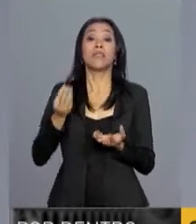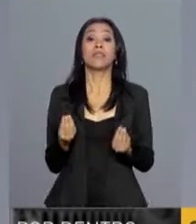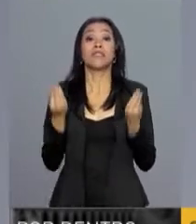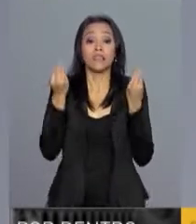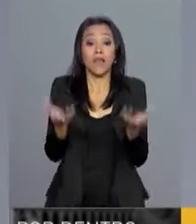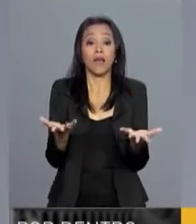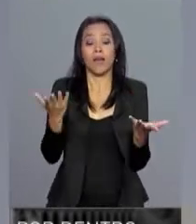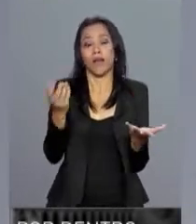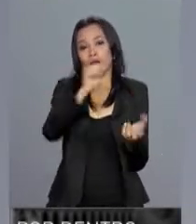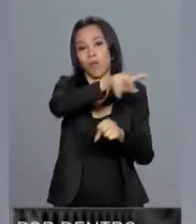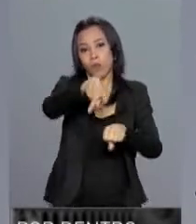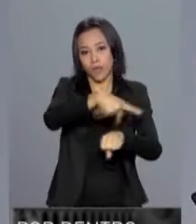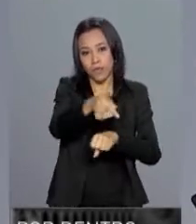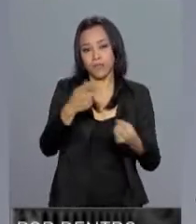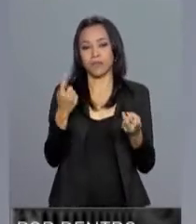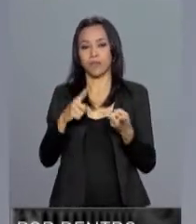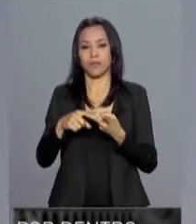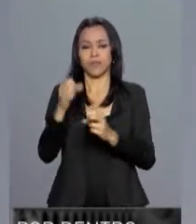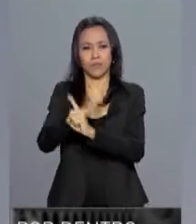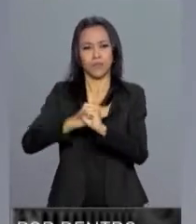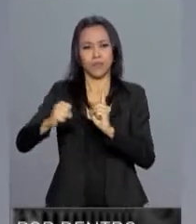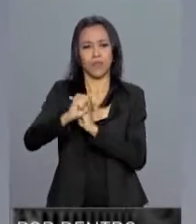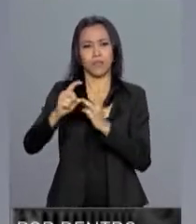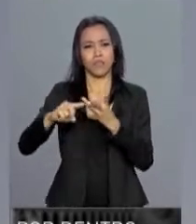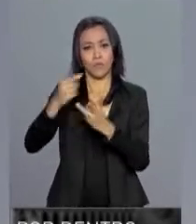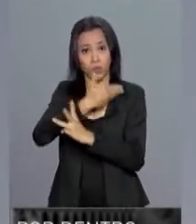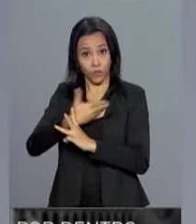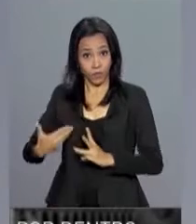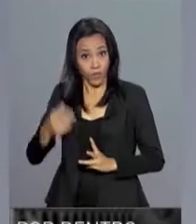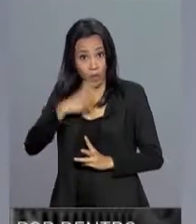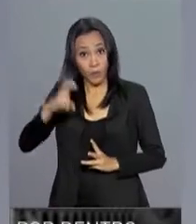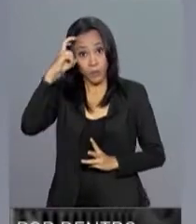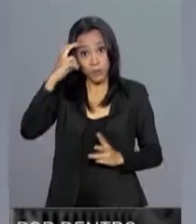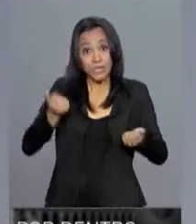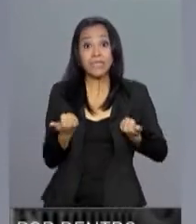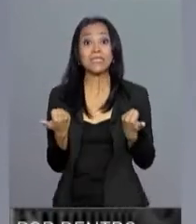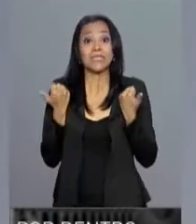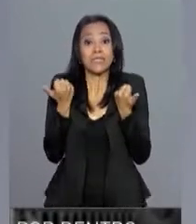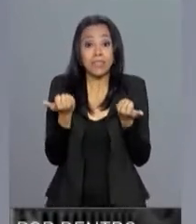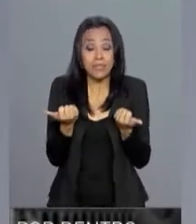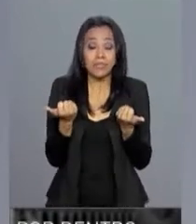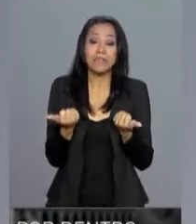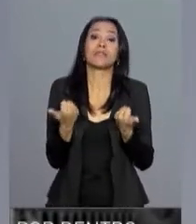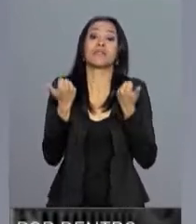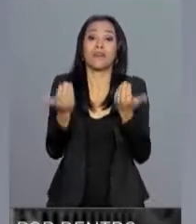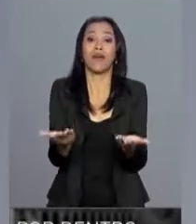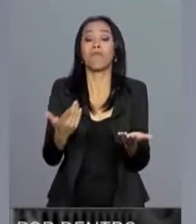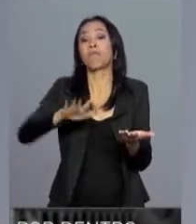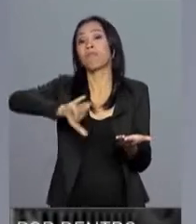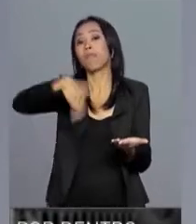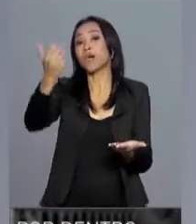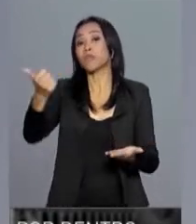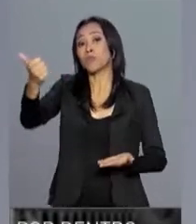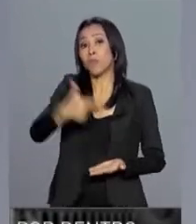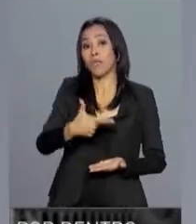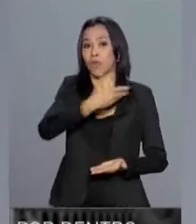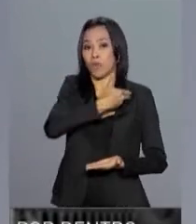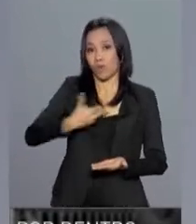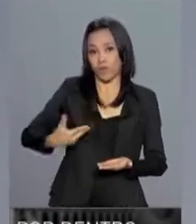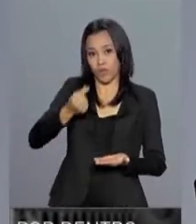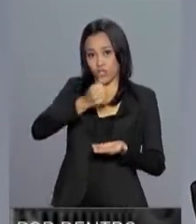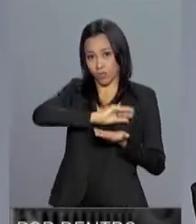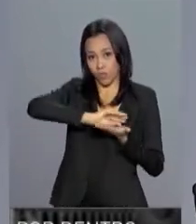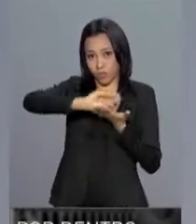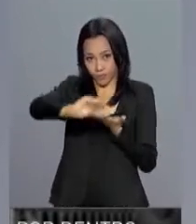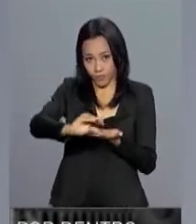a sociedade e também ao governo muito mais do que recebem do governo na forma de investimento